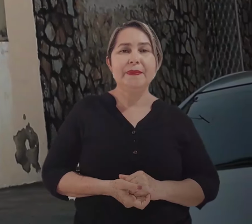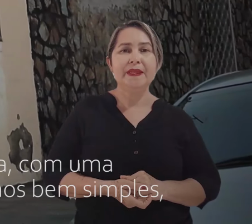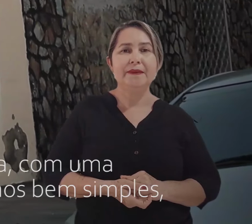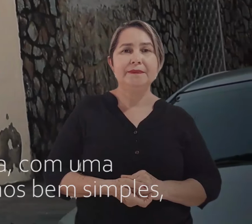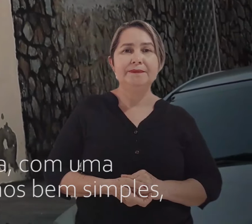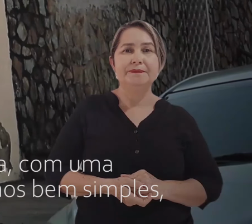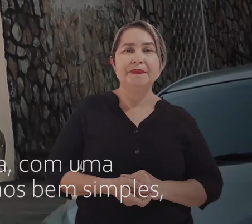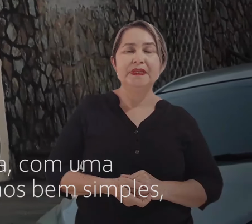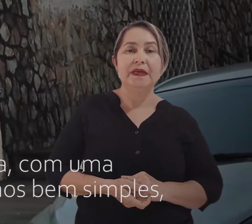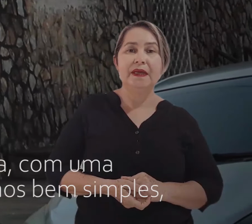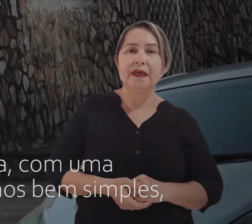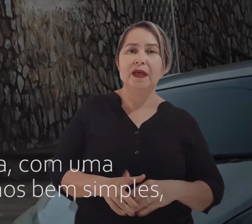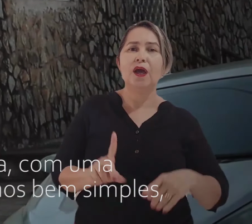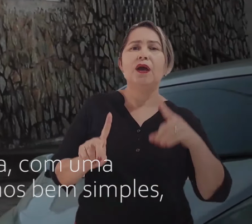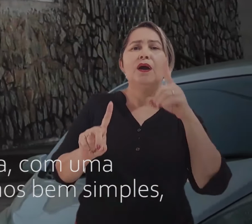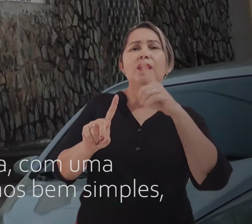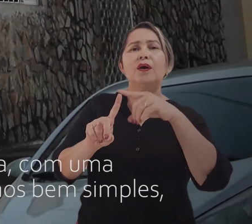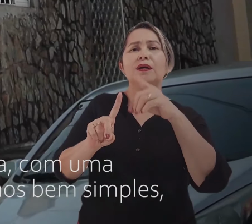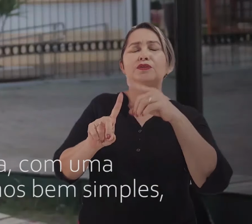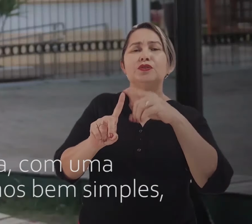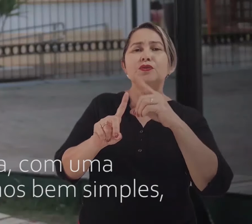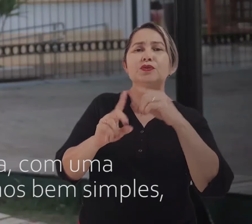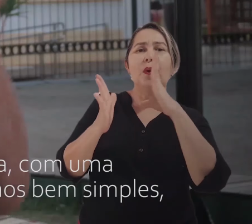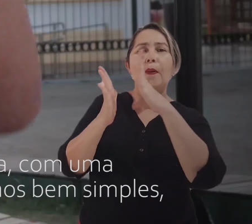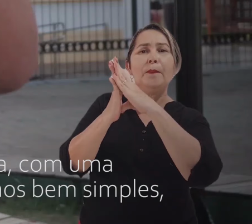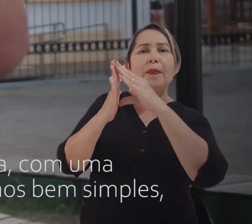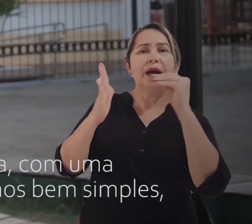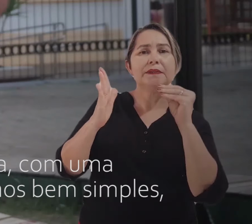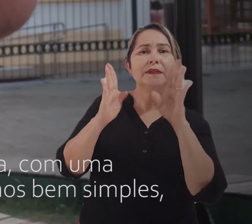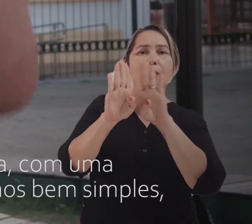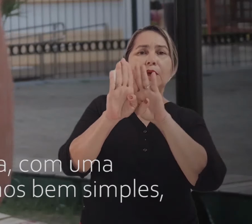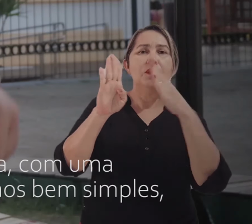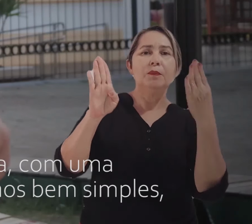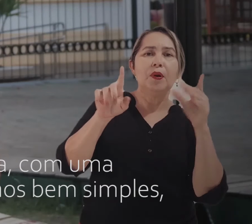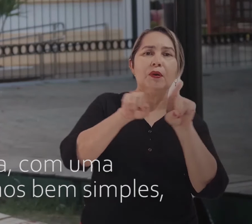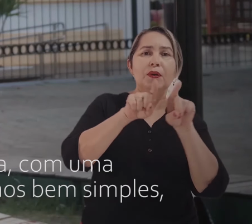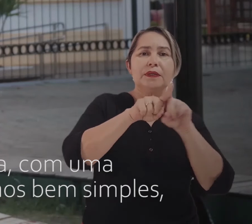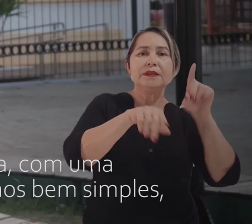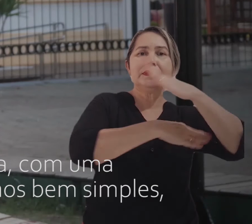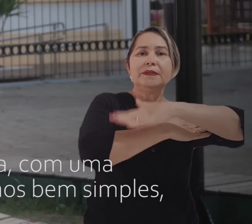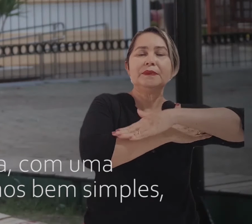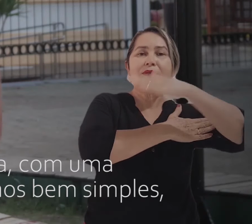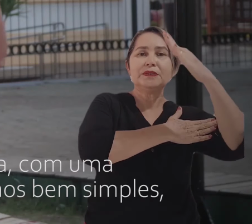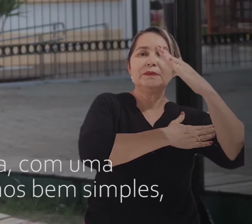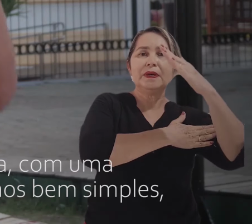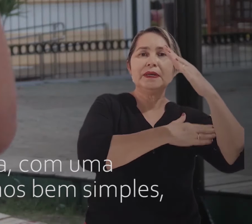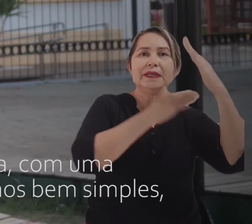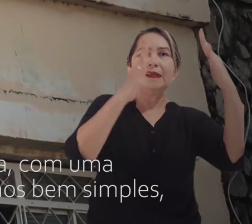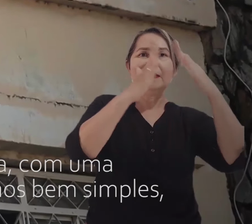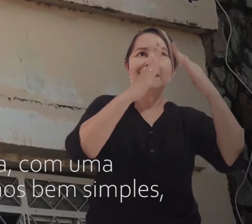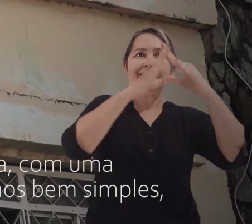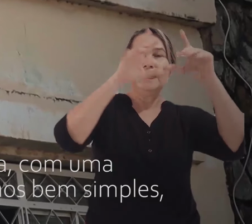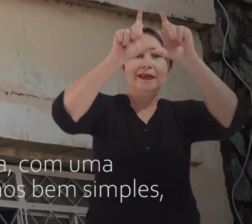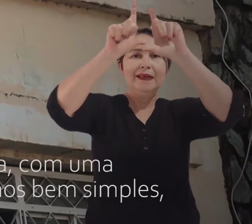E a tipologia é padrão, portas e janelas, com a presença de uma fachada única com uma